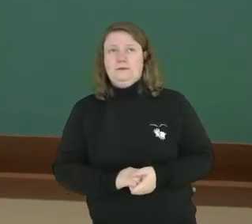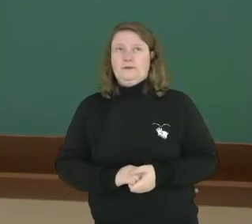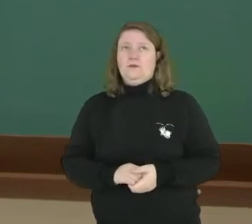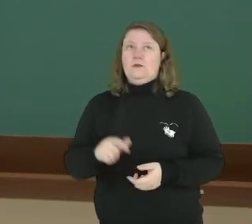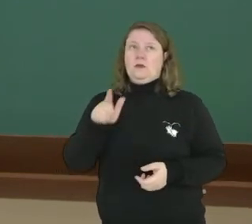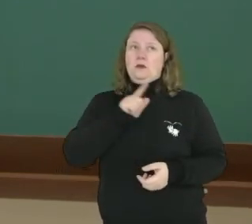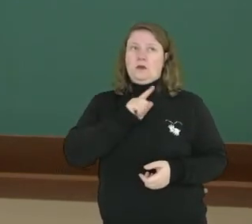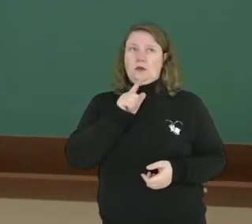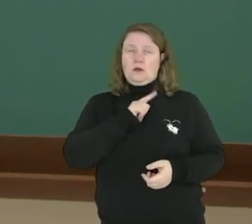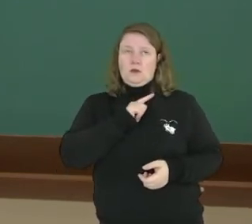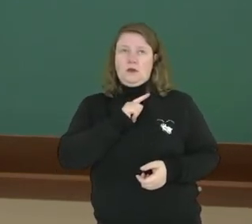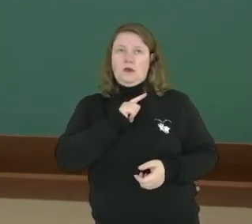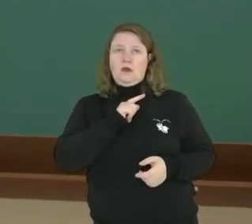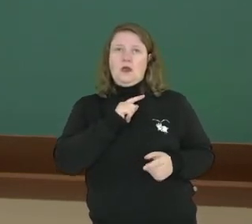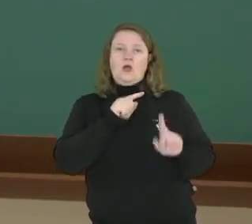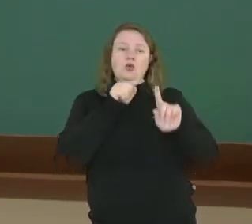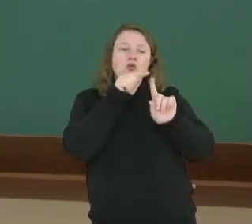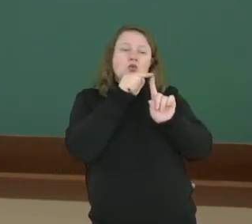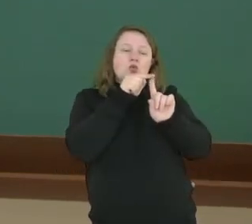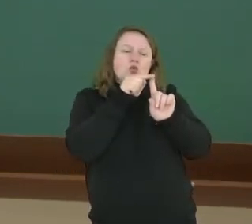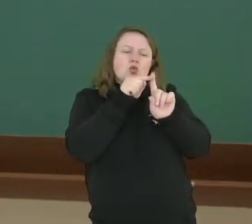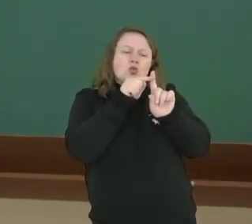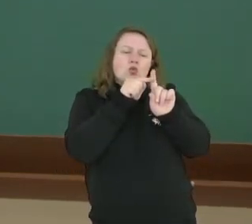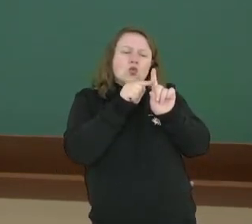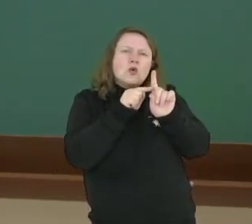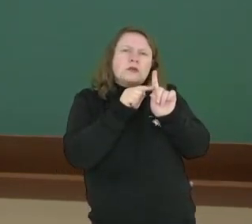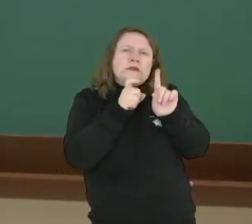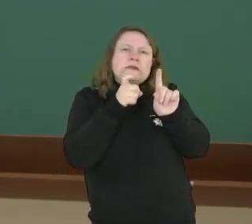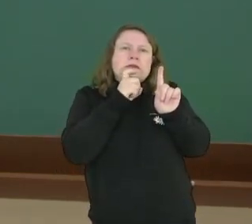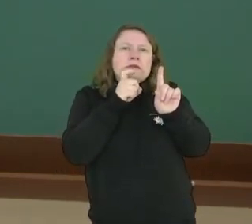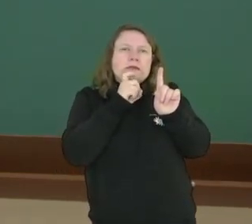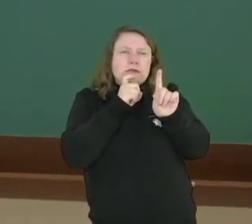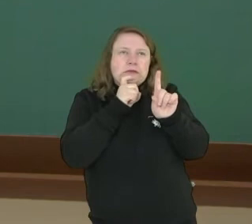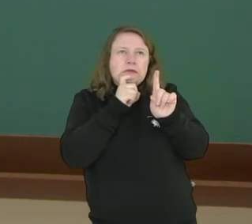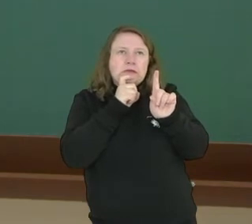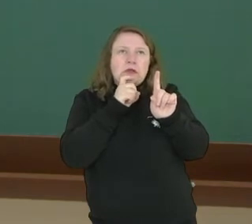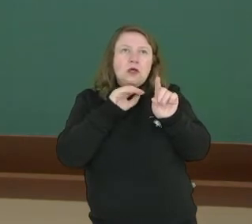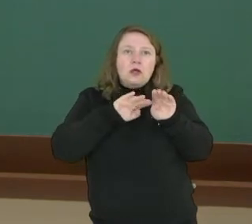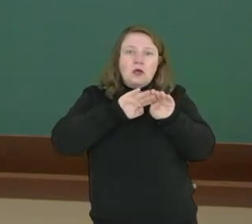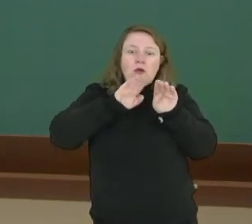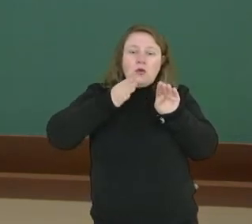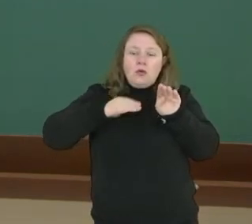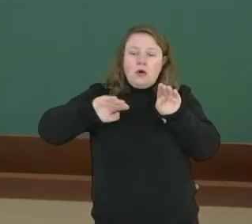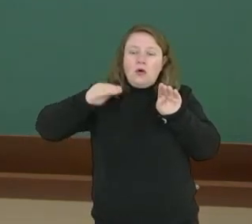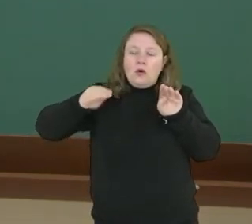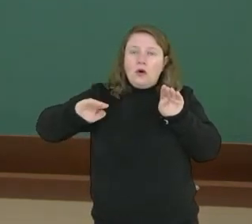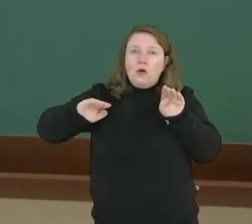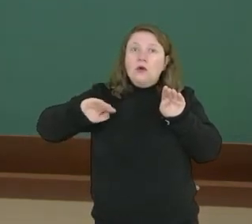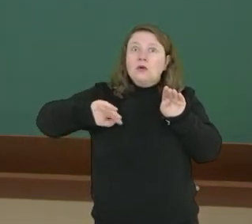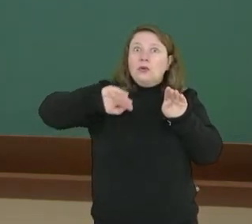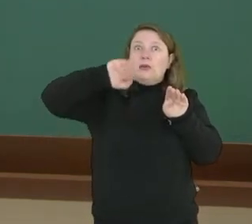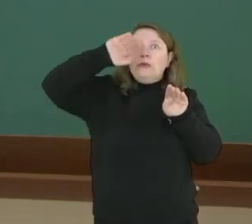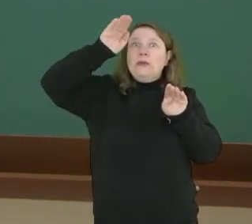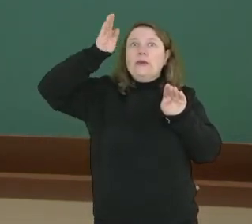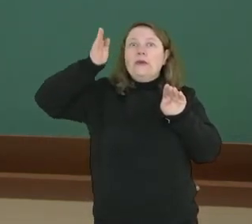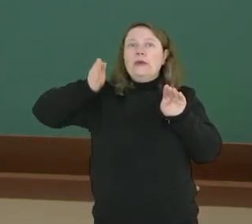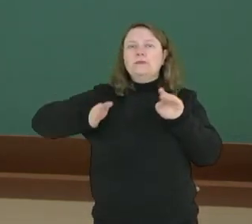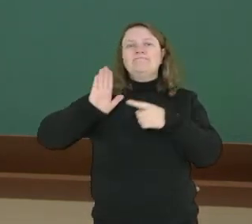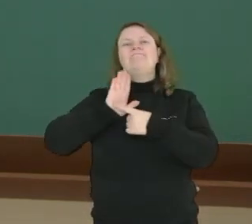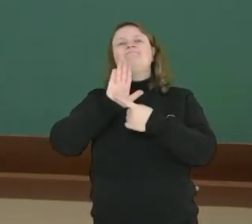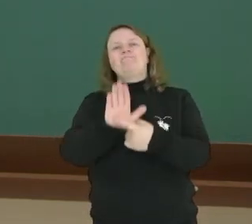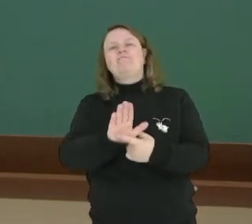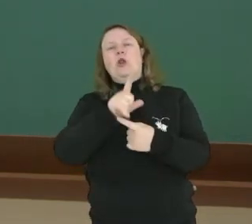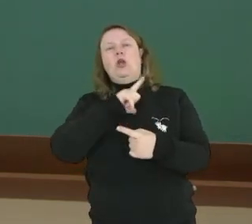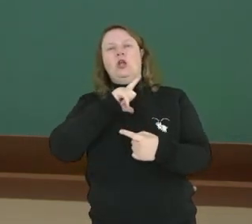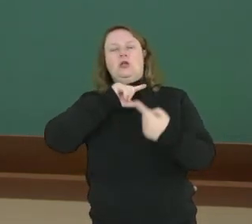onde há baixa temperatura e o relevo tem altitude elevada. Então aqui nós temos a relação